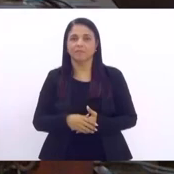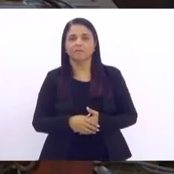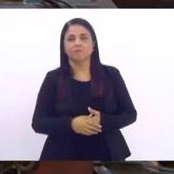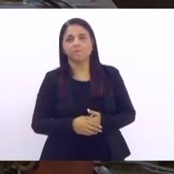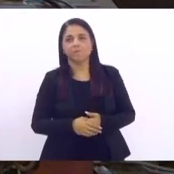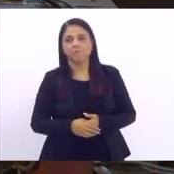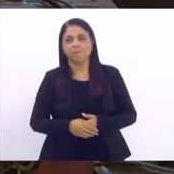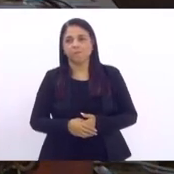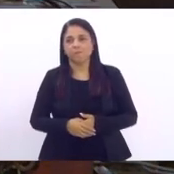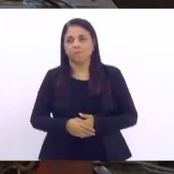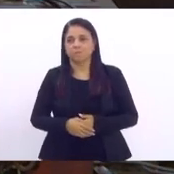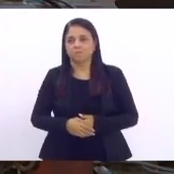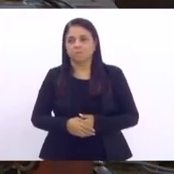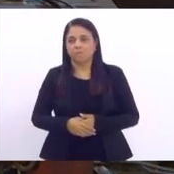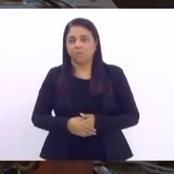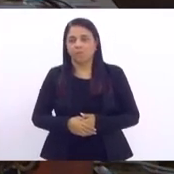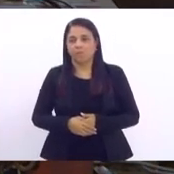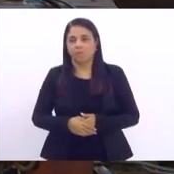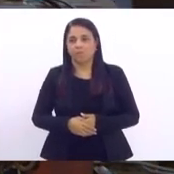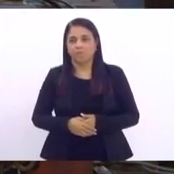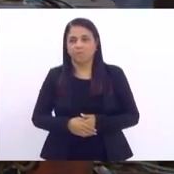Comissão de Segurança Pública,